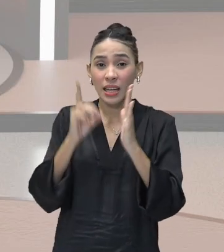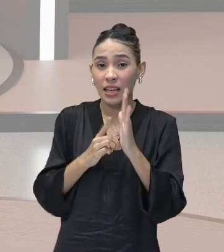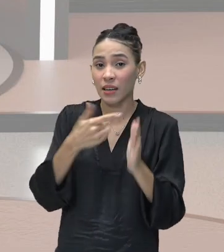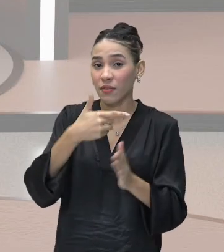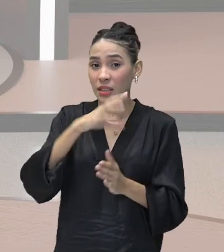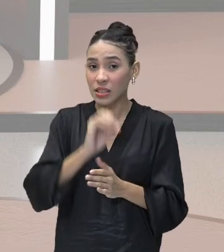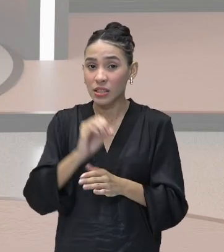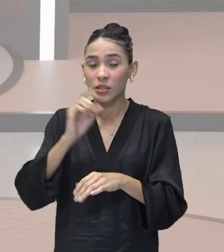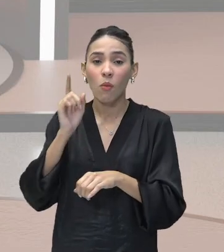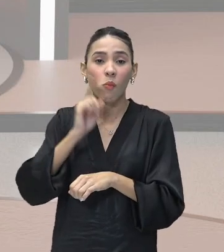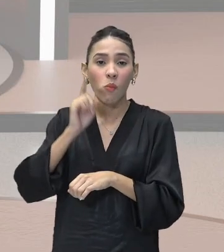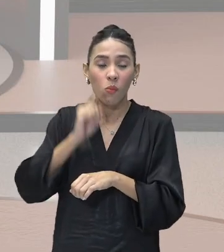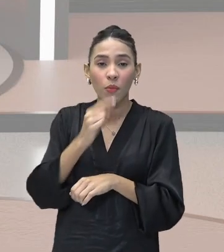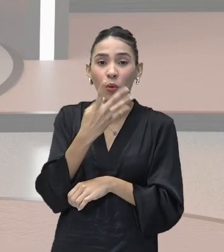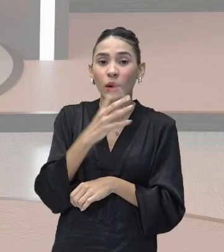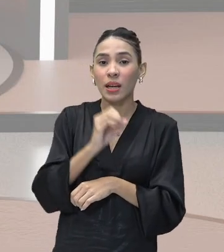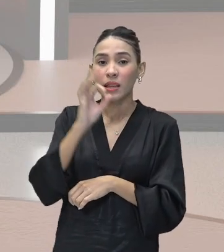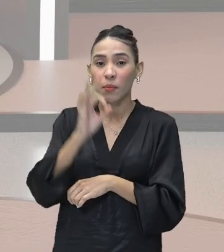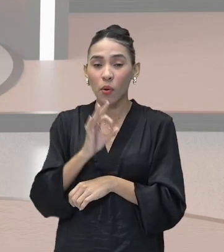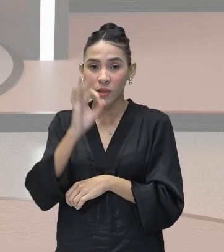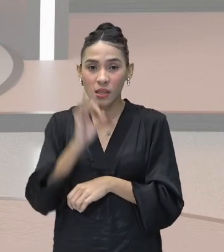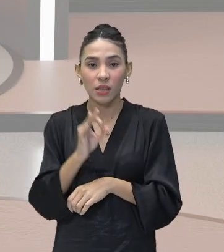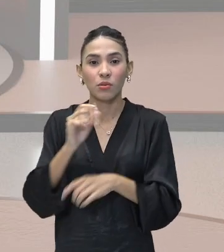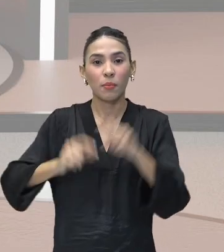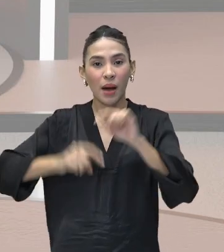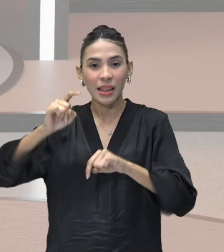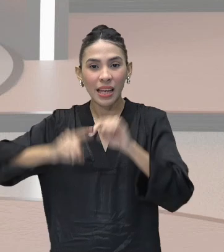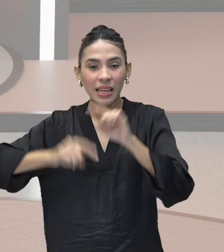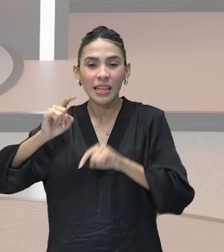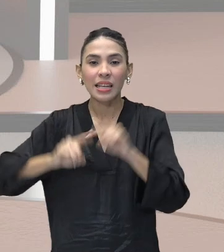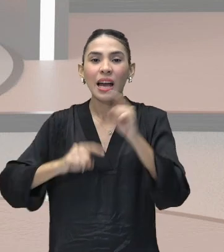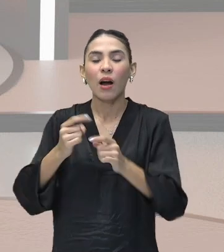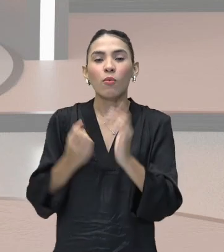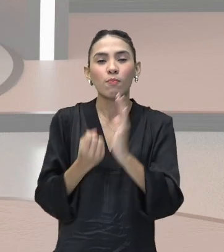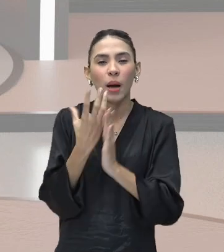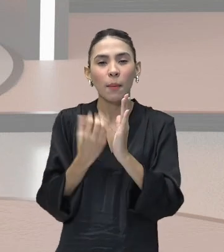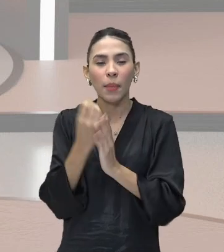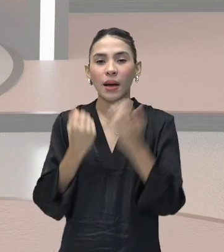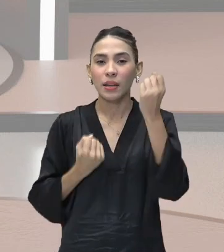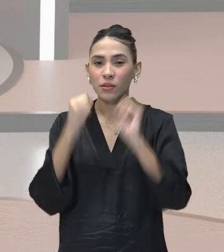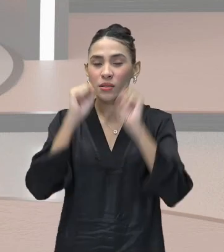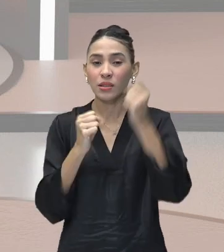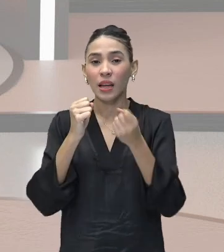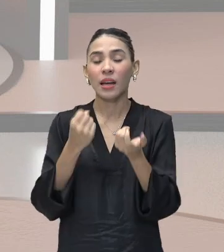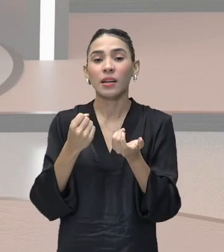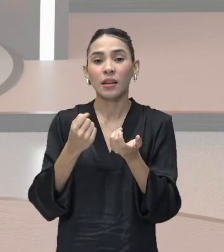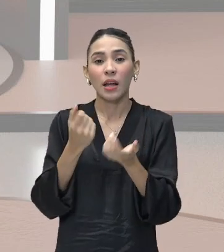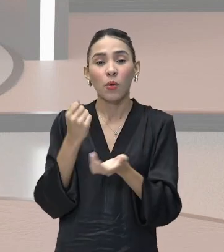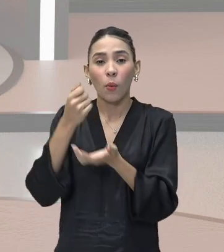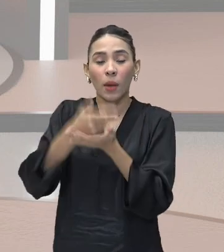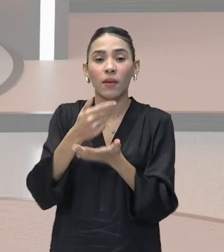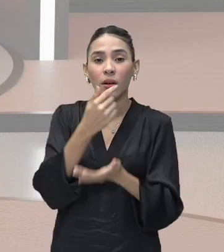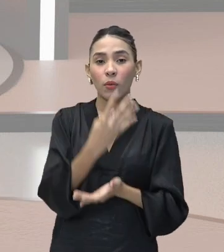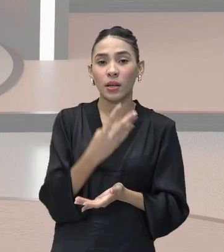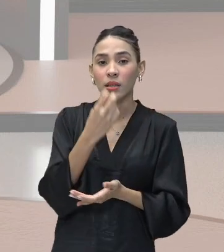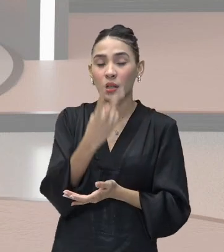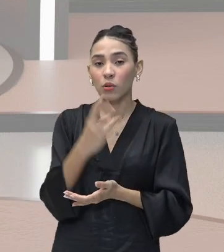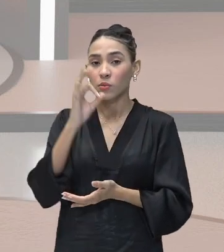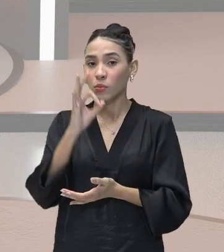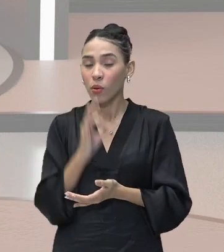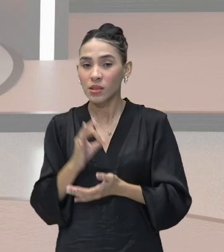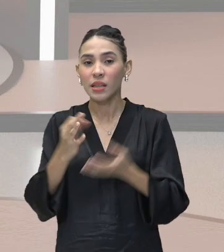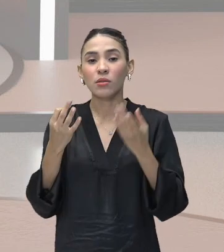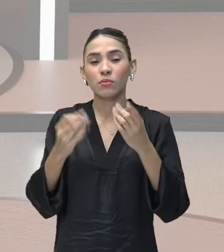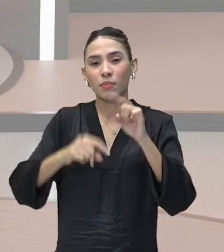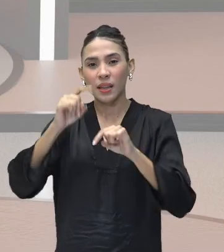produtor de 40% dos produtos industrializados do mundo e comprava 42% das matérias-primas de pelo